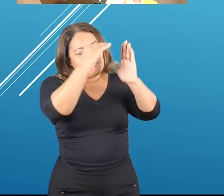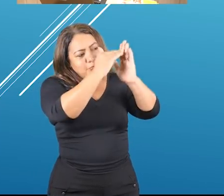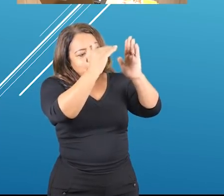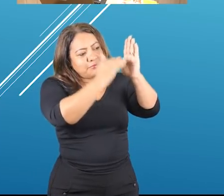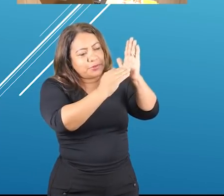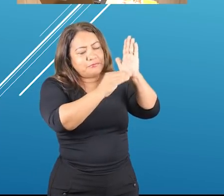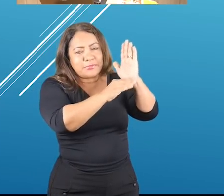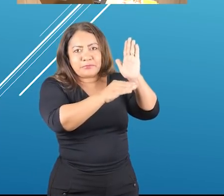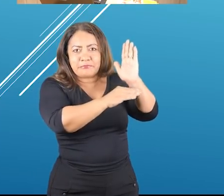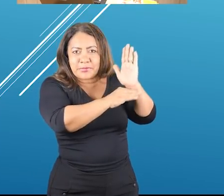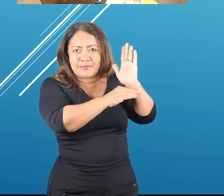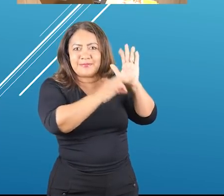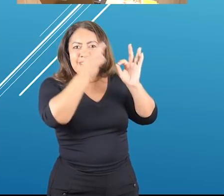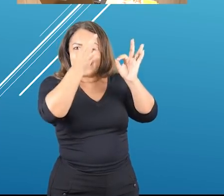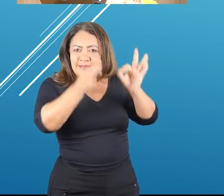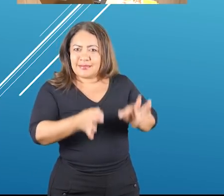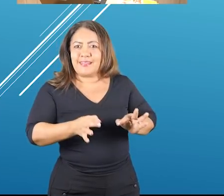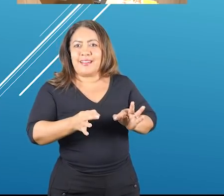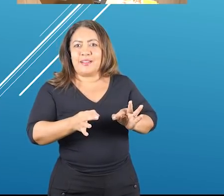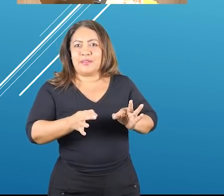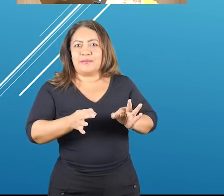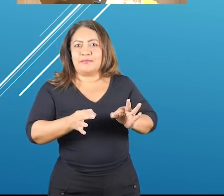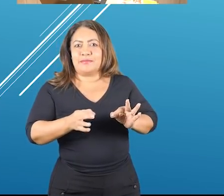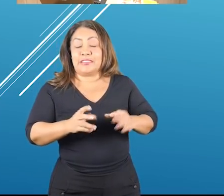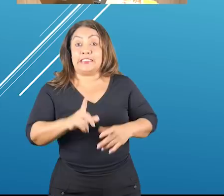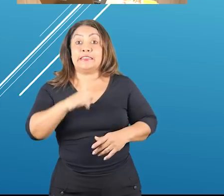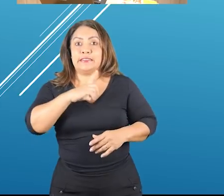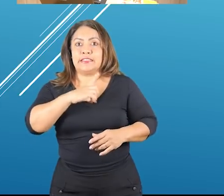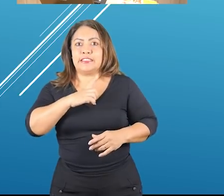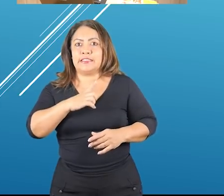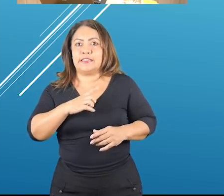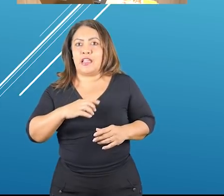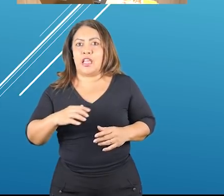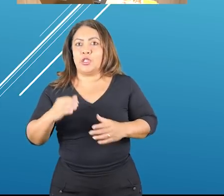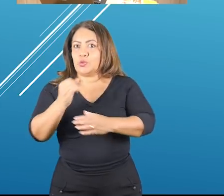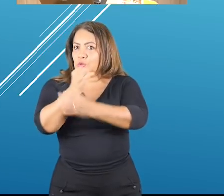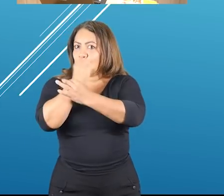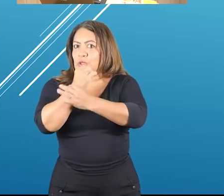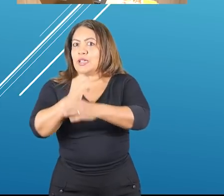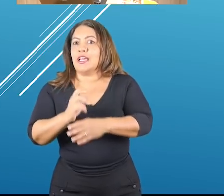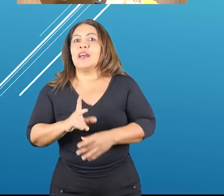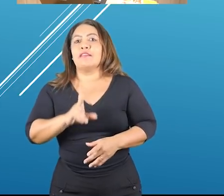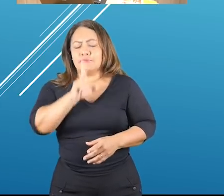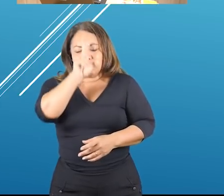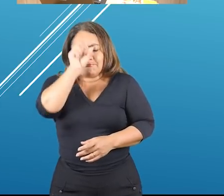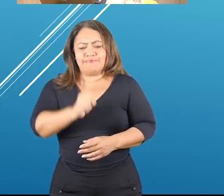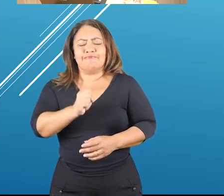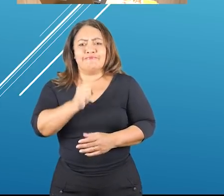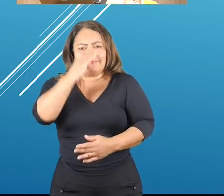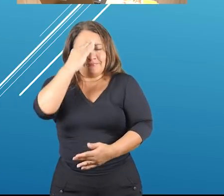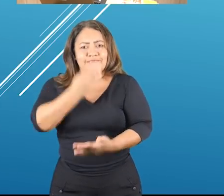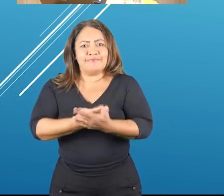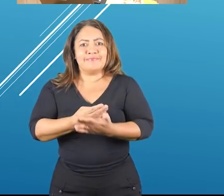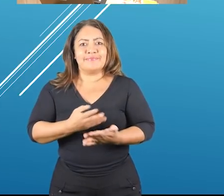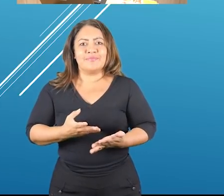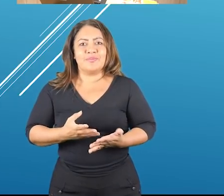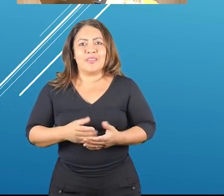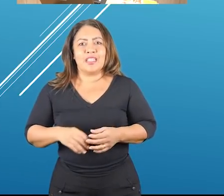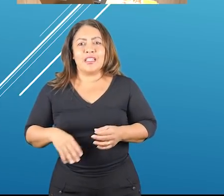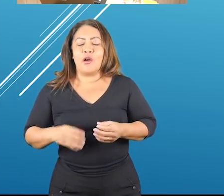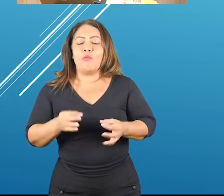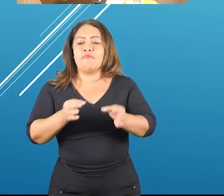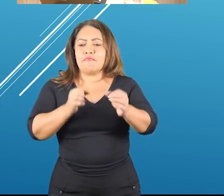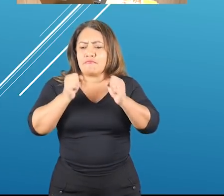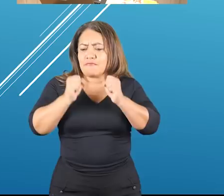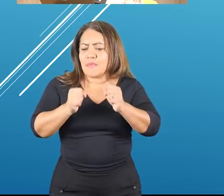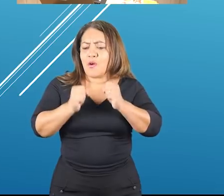conforme suas necessidades, promovendo segurança e confiança, né? Nós podemos elaborar um manual